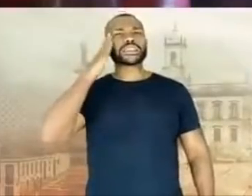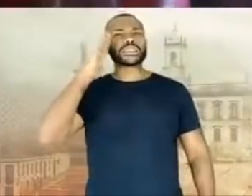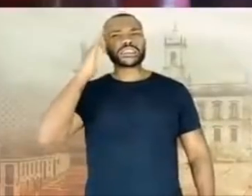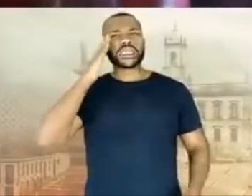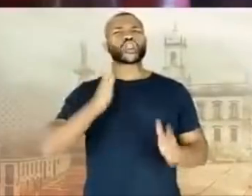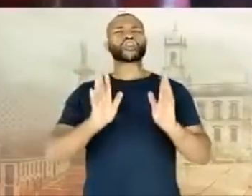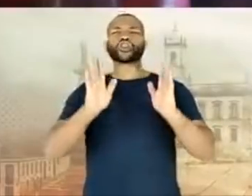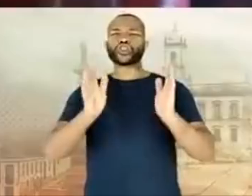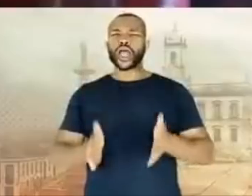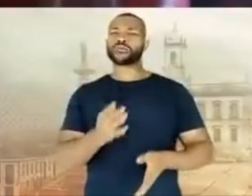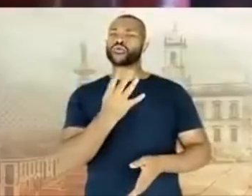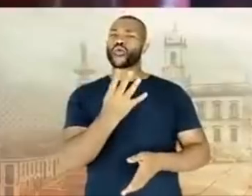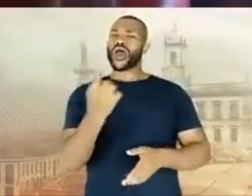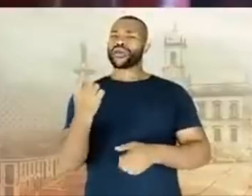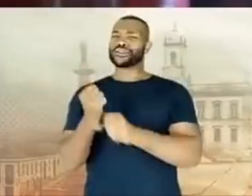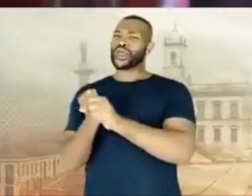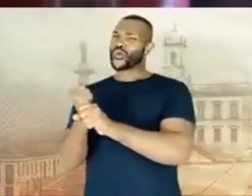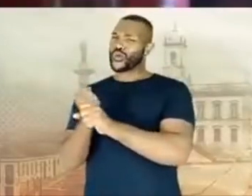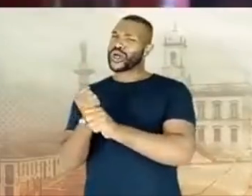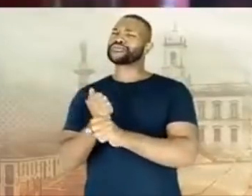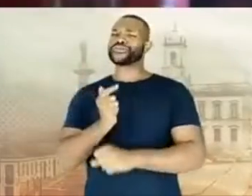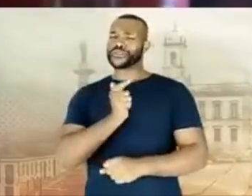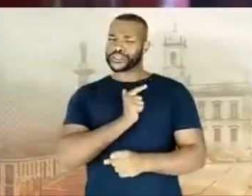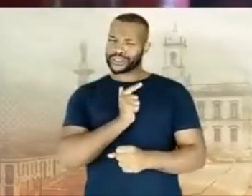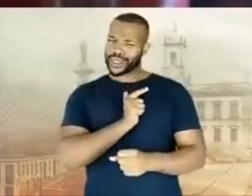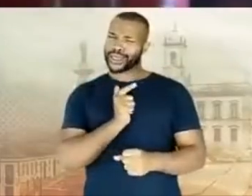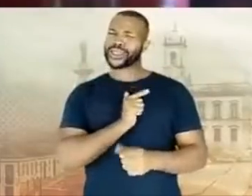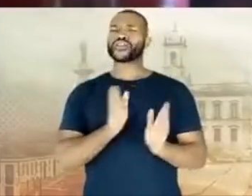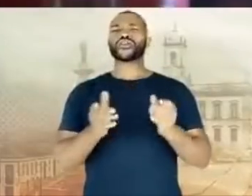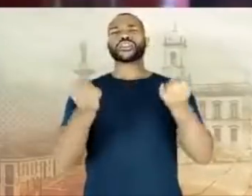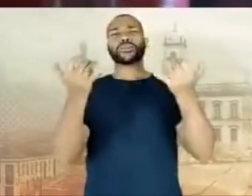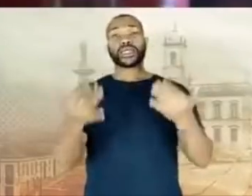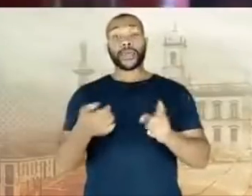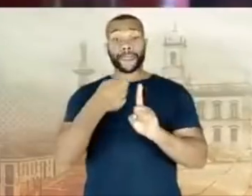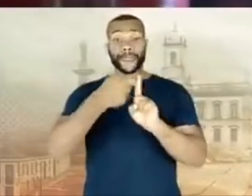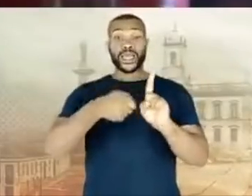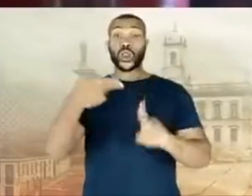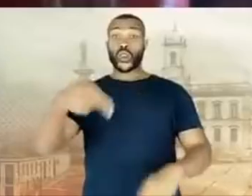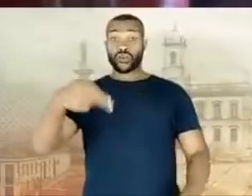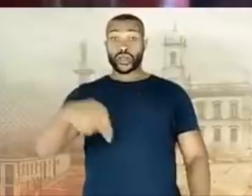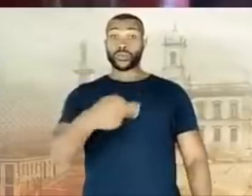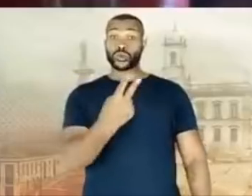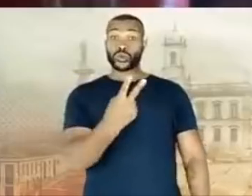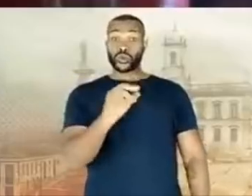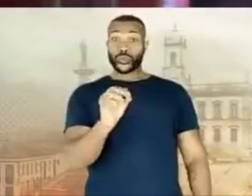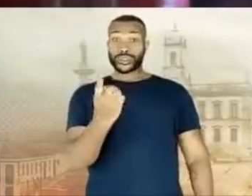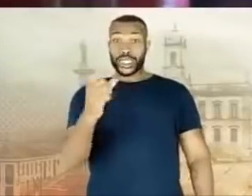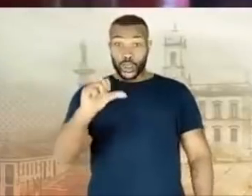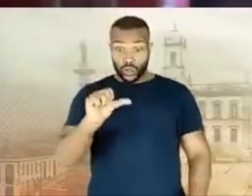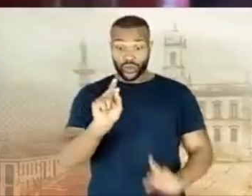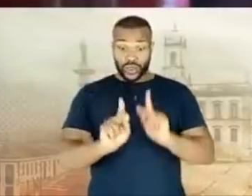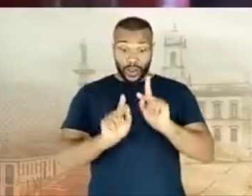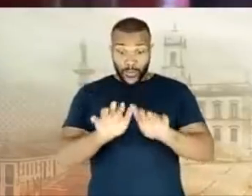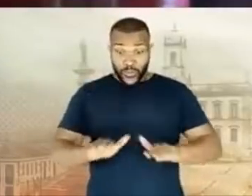anos de idade, e eu já disse isso em novembro de 2019, que o povo brasileiro está precisando